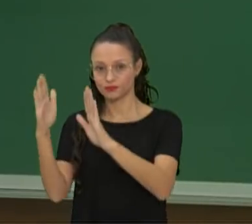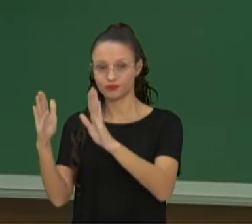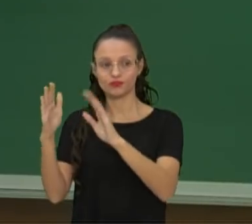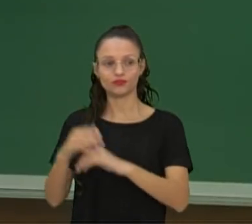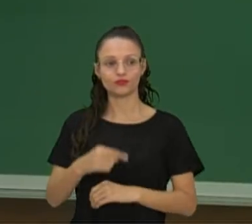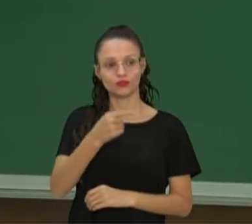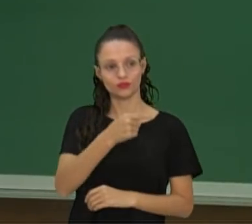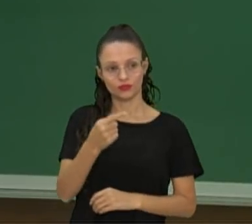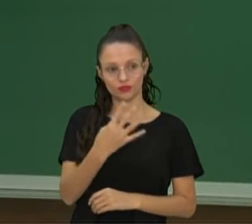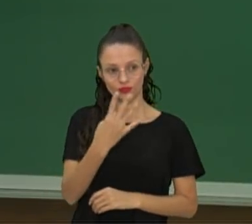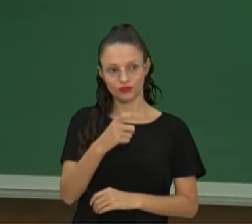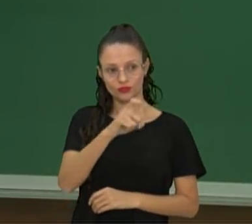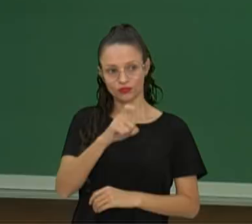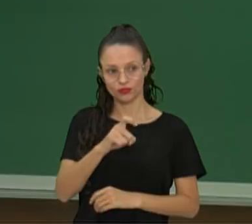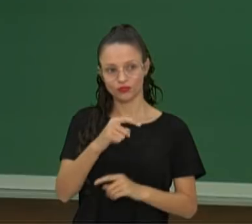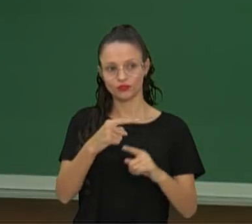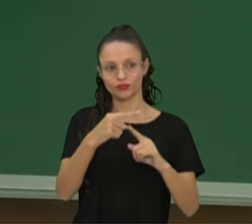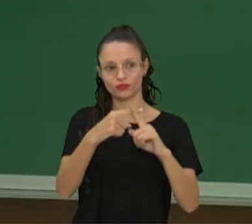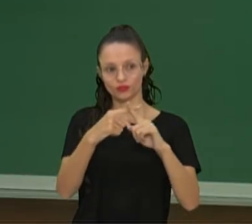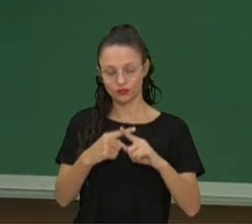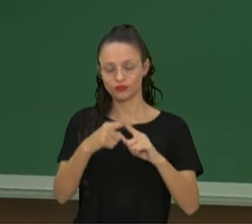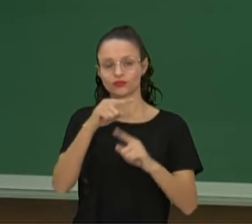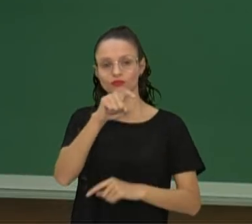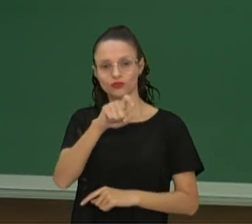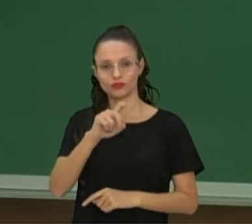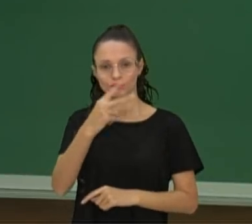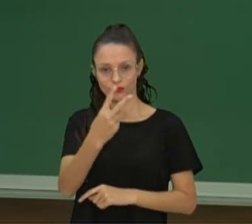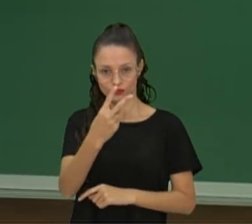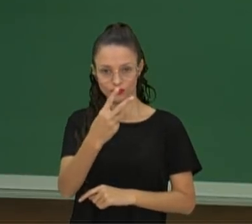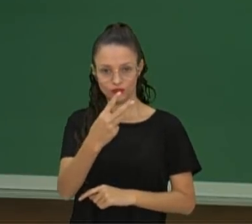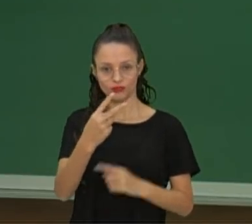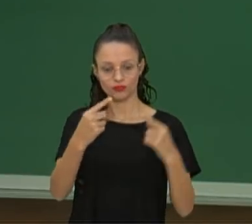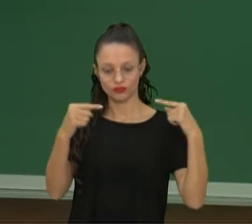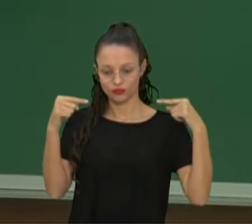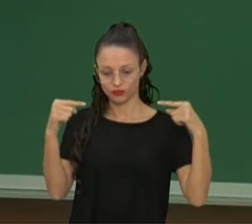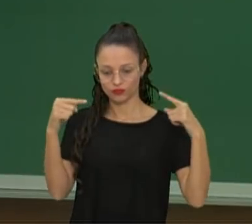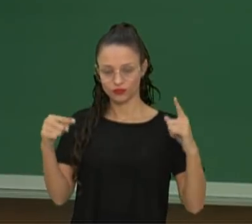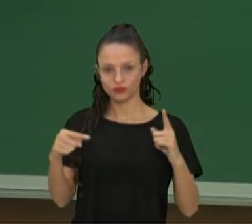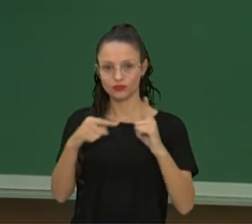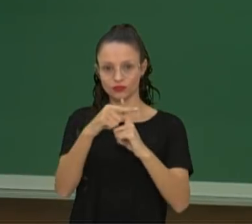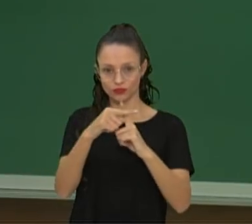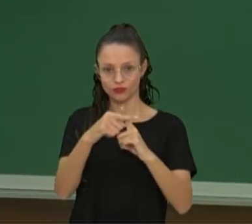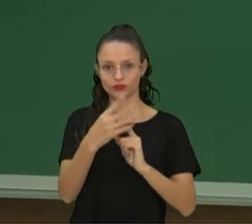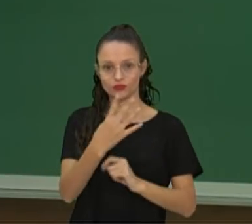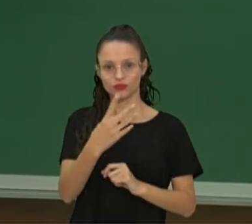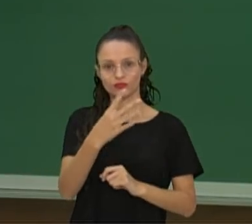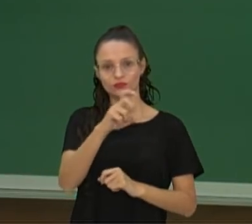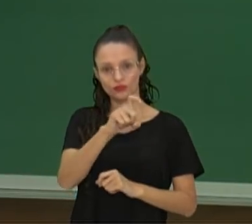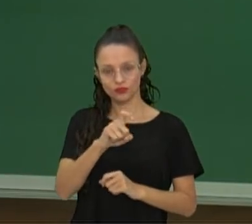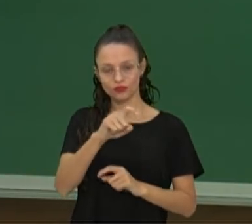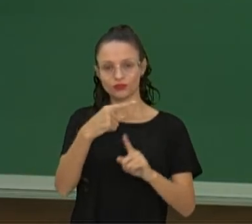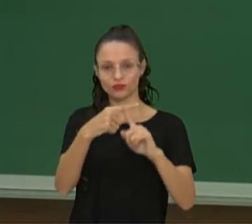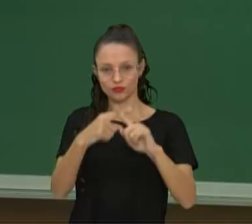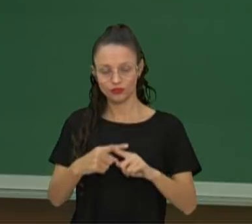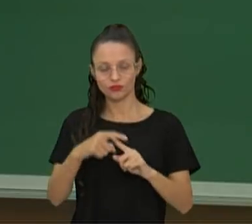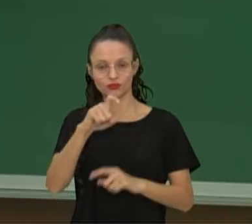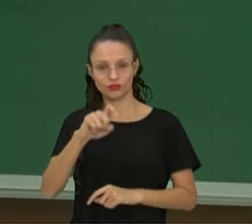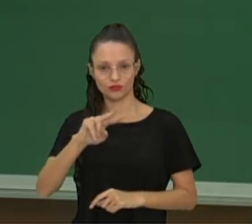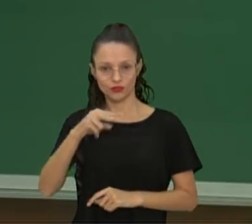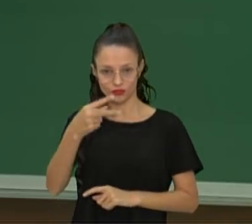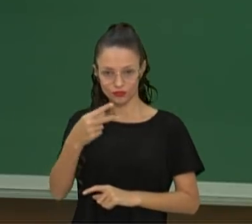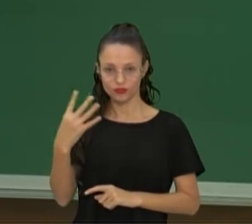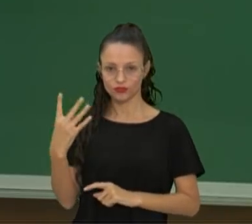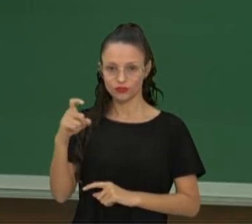Menos 4x vezes x ao quadrado dá o quê? Menos com mais dá menos. 4x vezes x ao quadrado, 4x ao